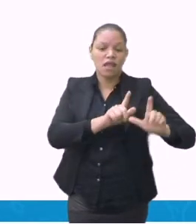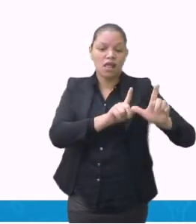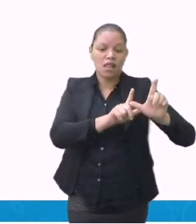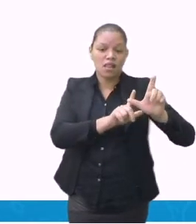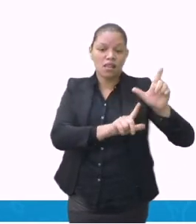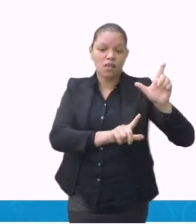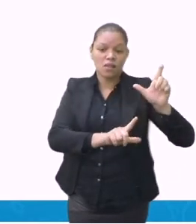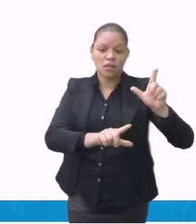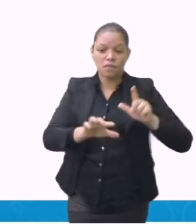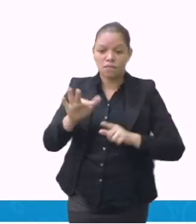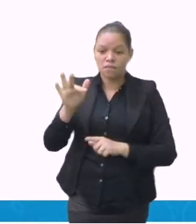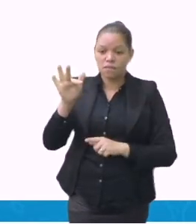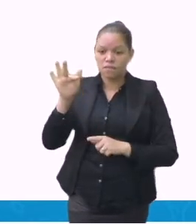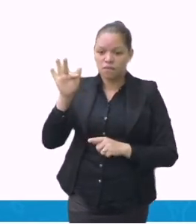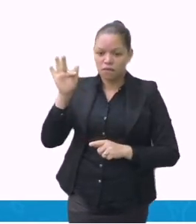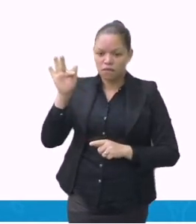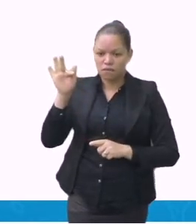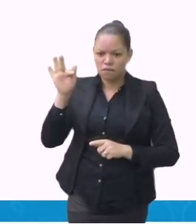F.